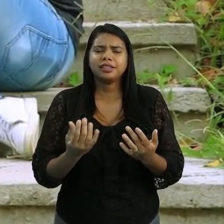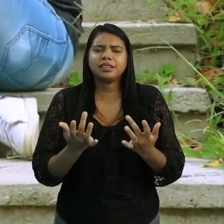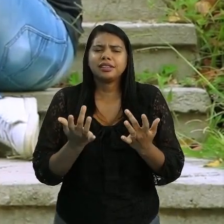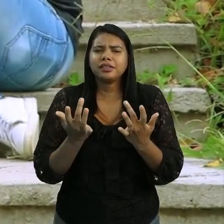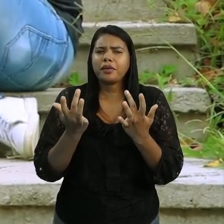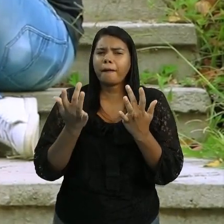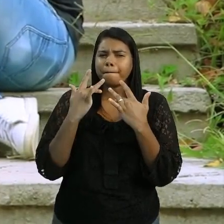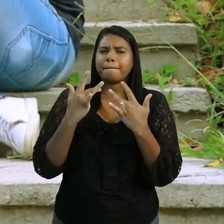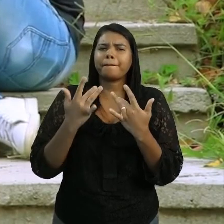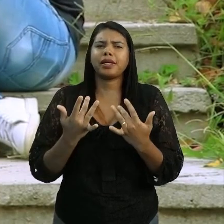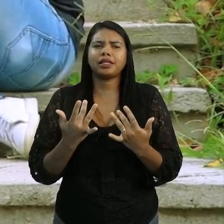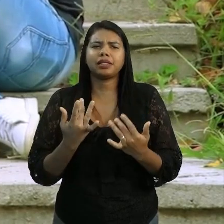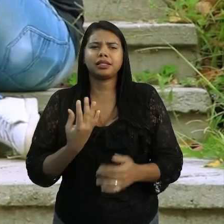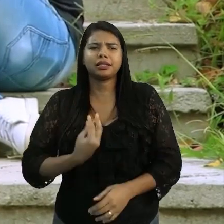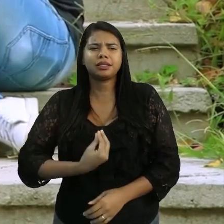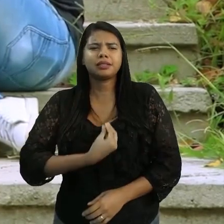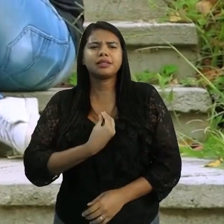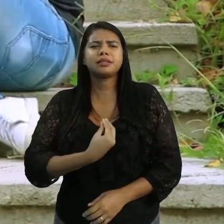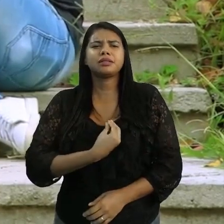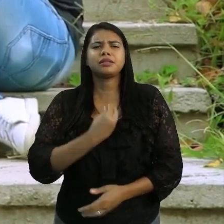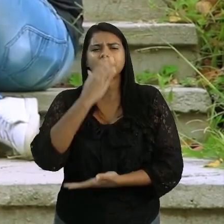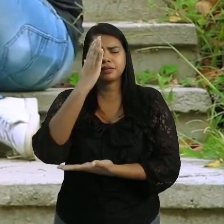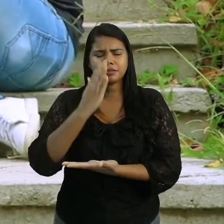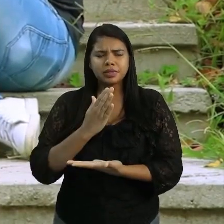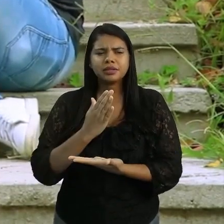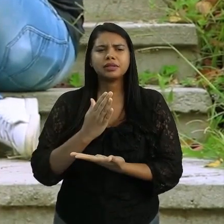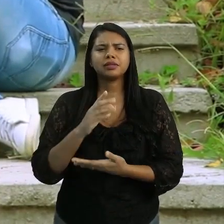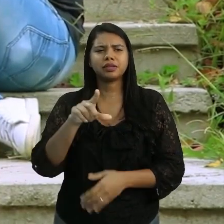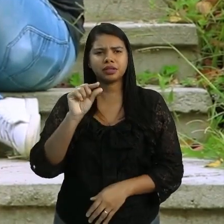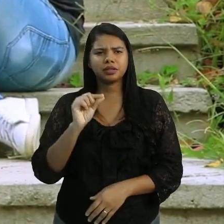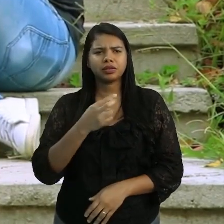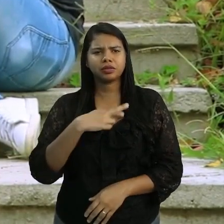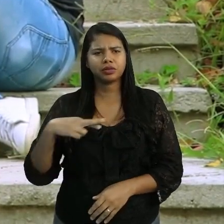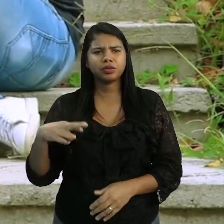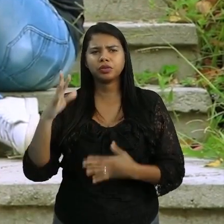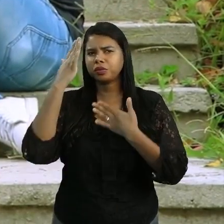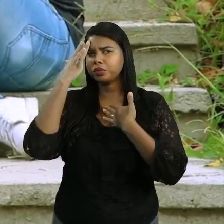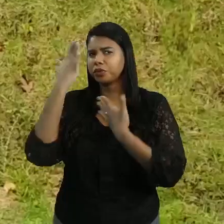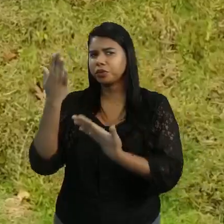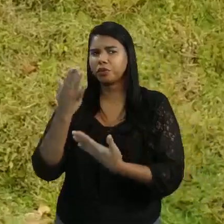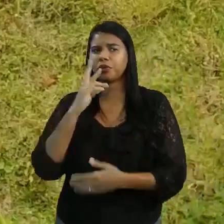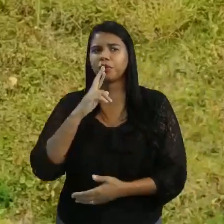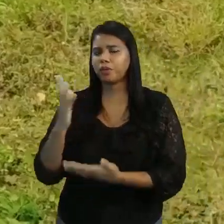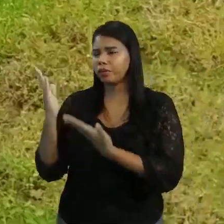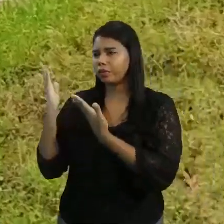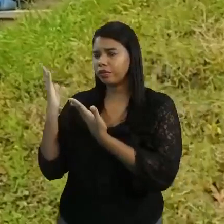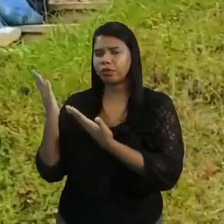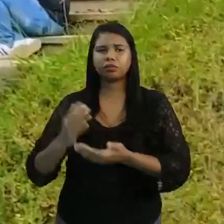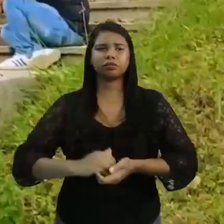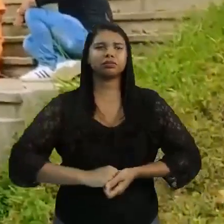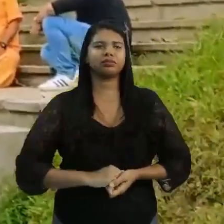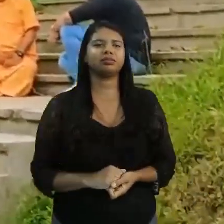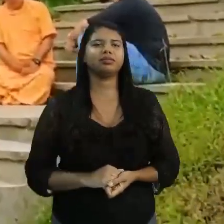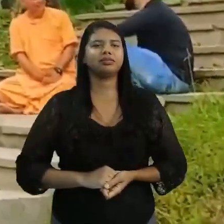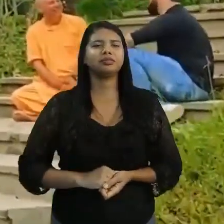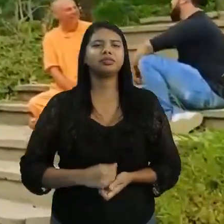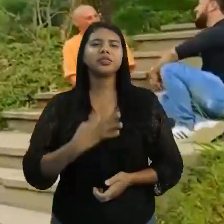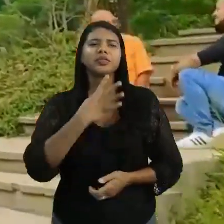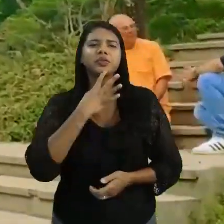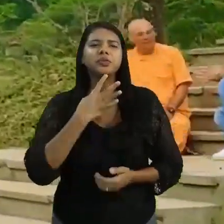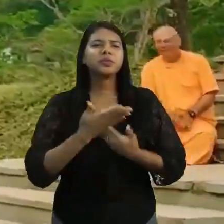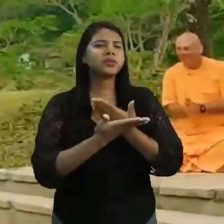estou dizendo que todo mundo tem que fazer isso. Sim. Isso é uma escolha muito importante, uma escolha muito pessoal, né? Mas particularmente comigo foi assim. Que